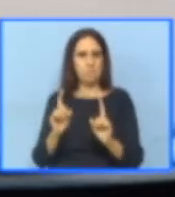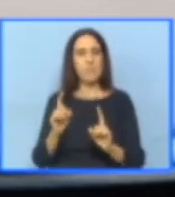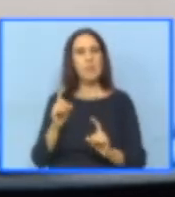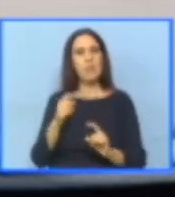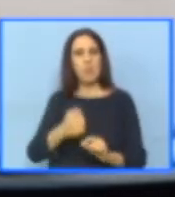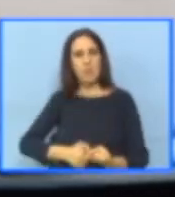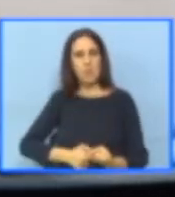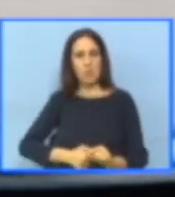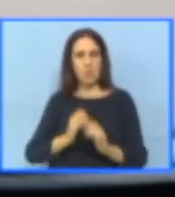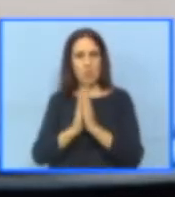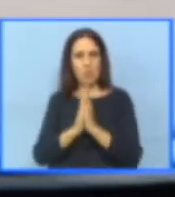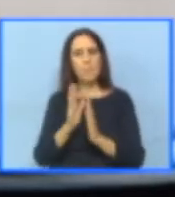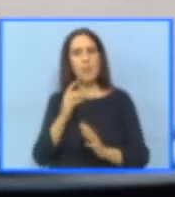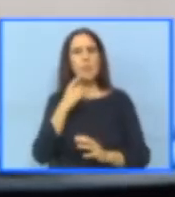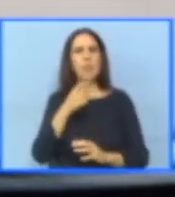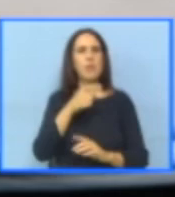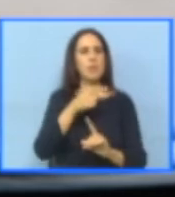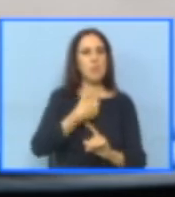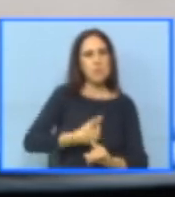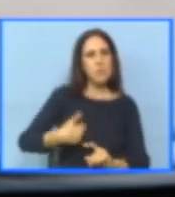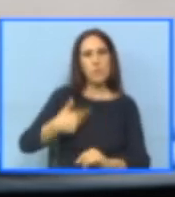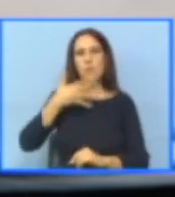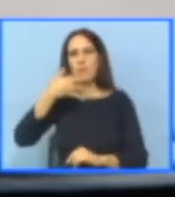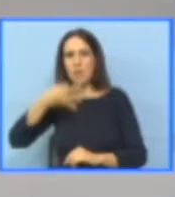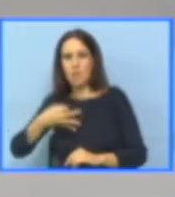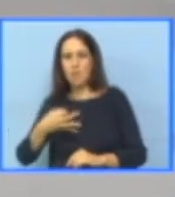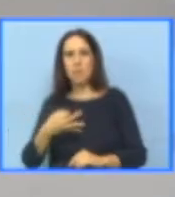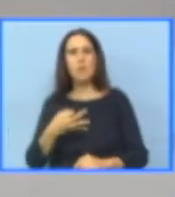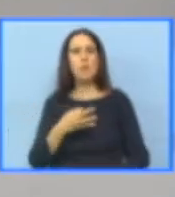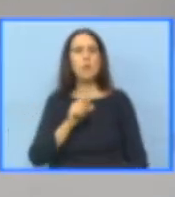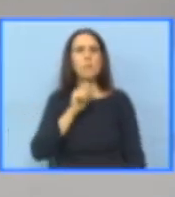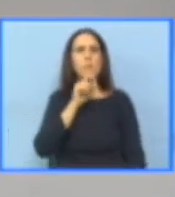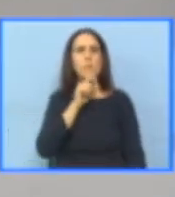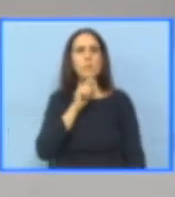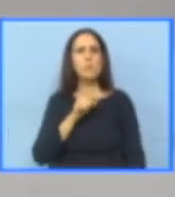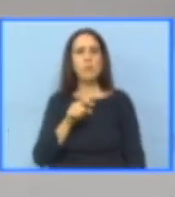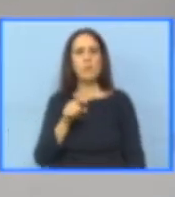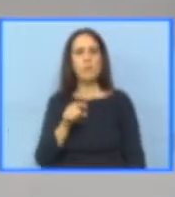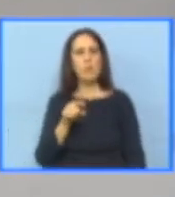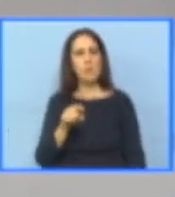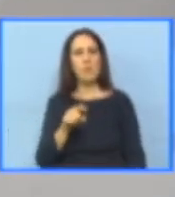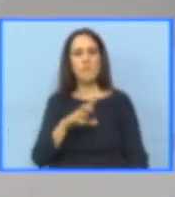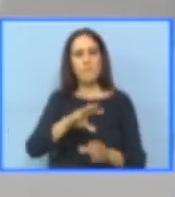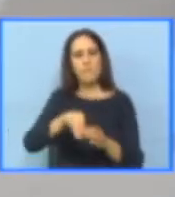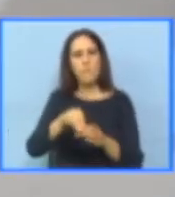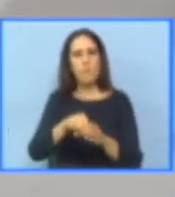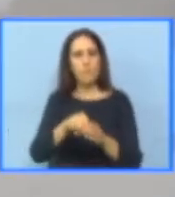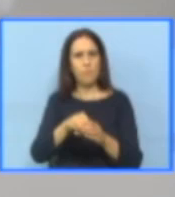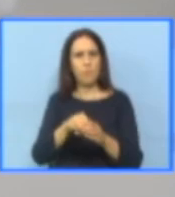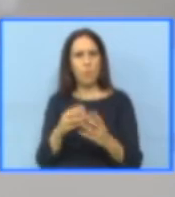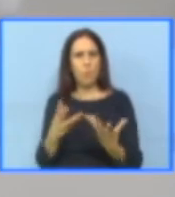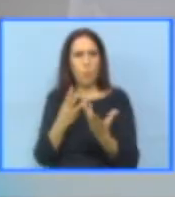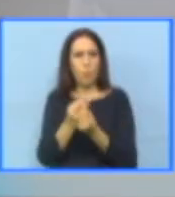dizem cristãos e crentes não poderão prescindir desta dimensão do envolvimento com o